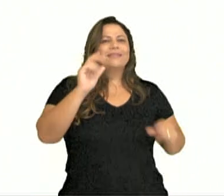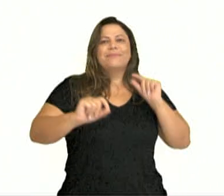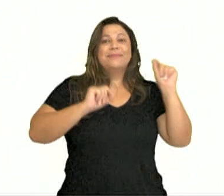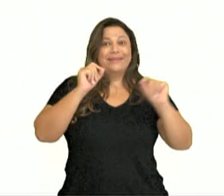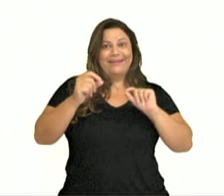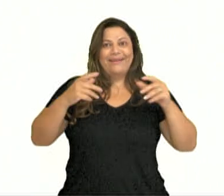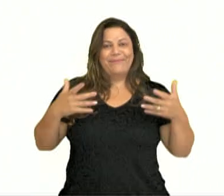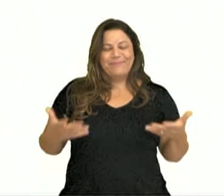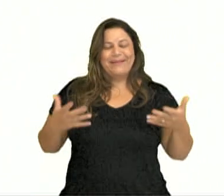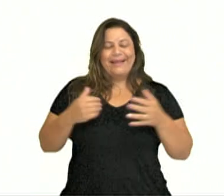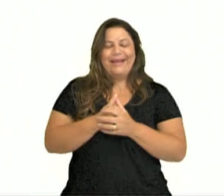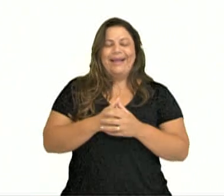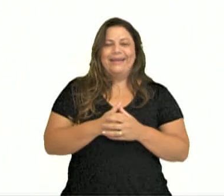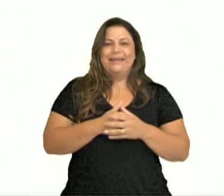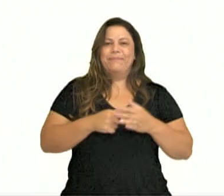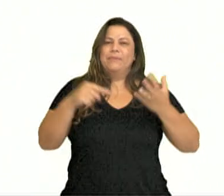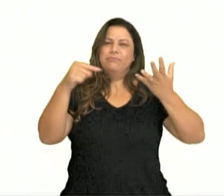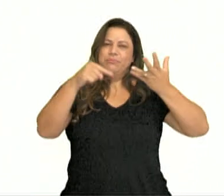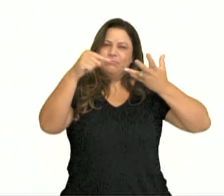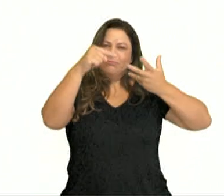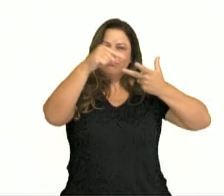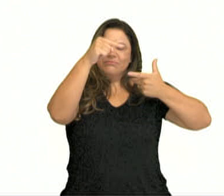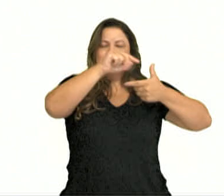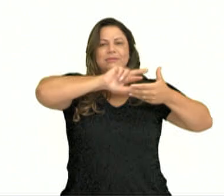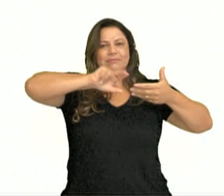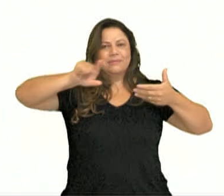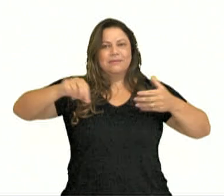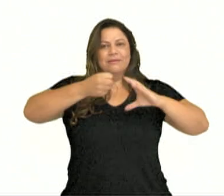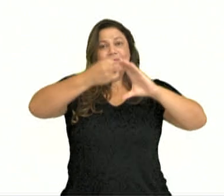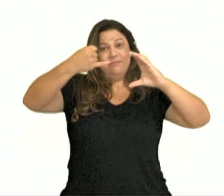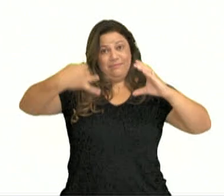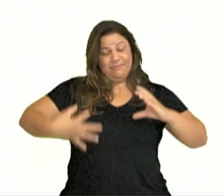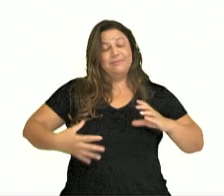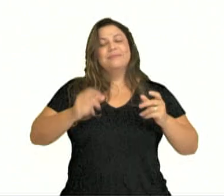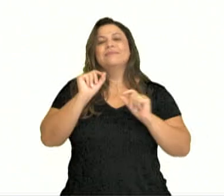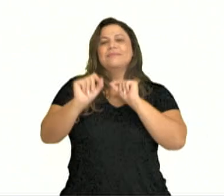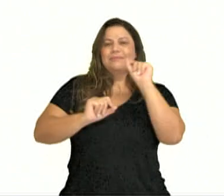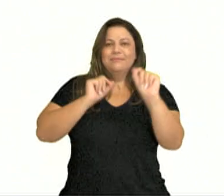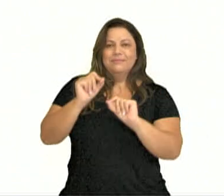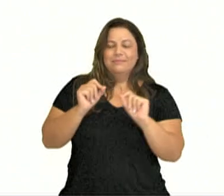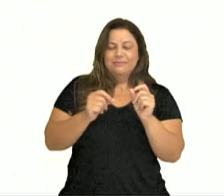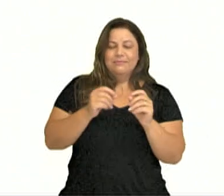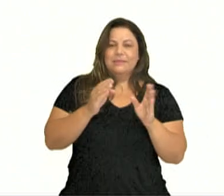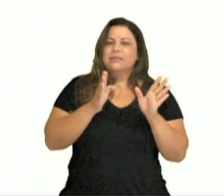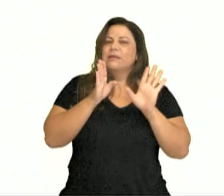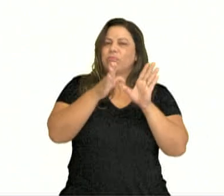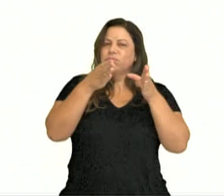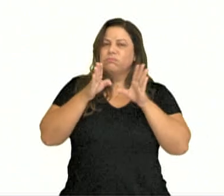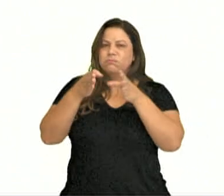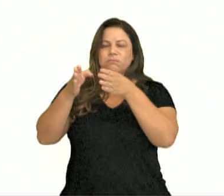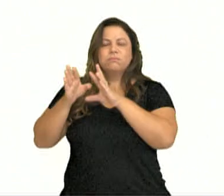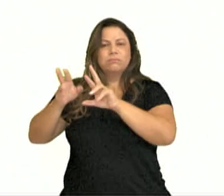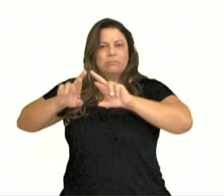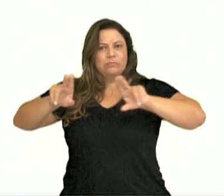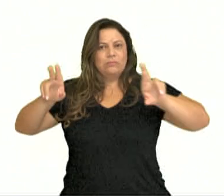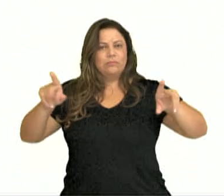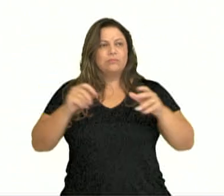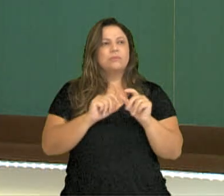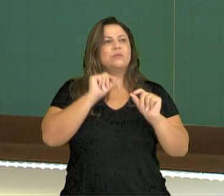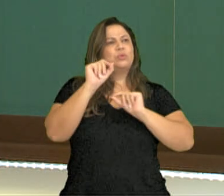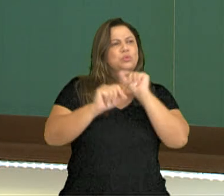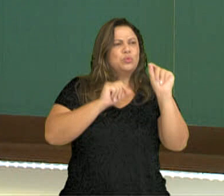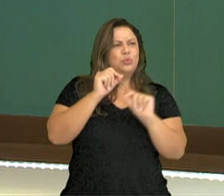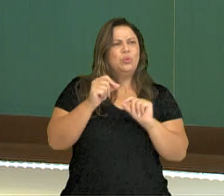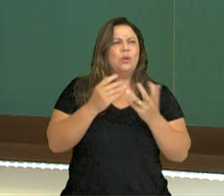para a gente classificar os reinos são utilizados alguns critérios, principalmente em relação ao modo de alimentação,